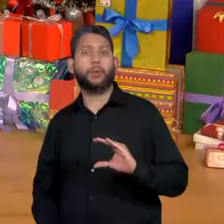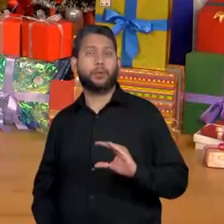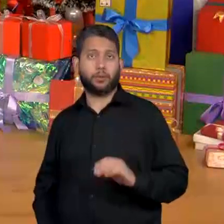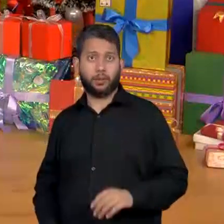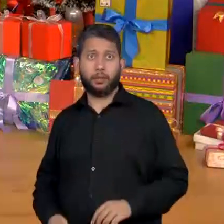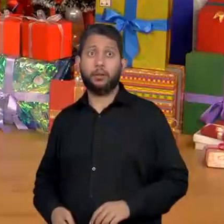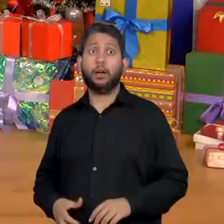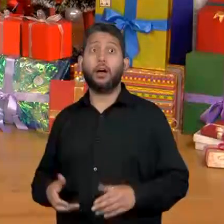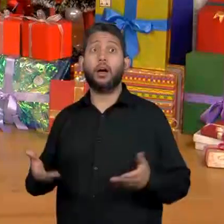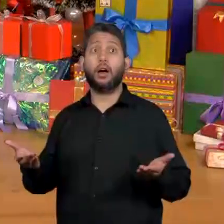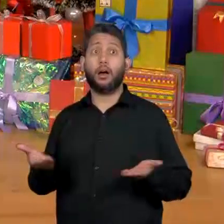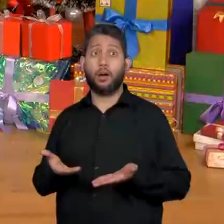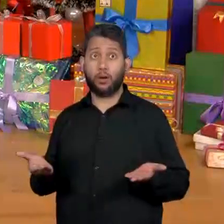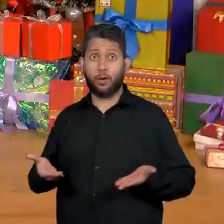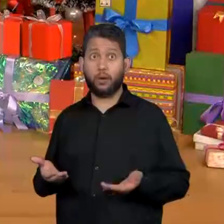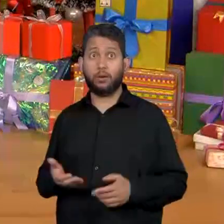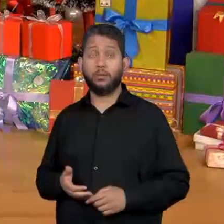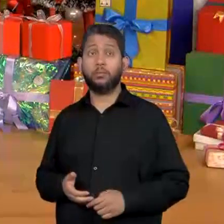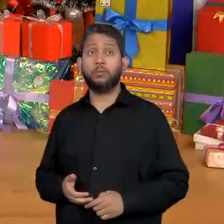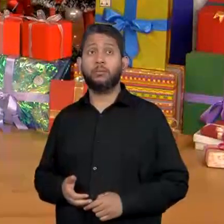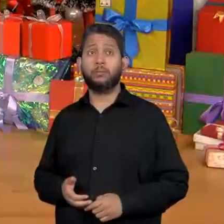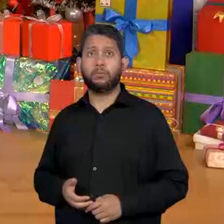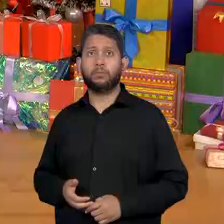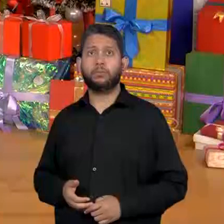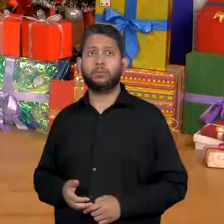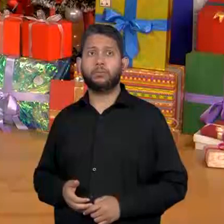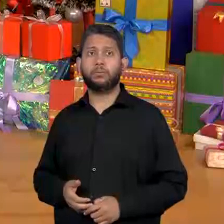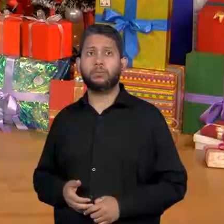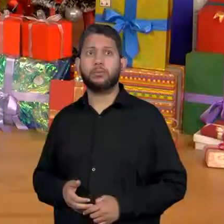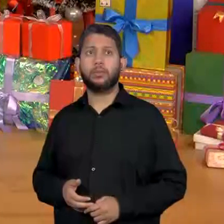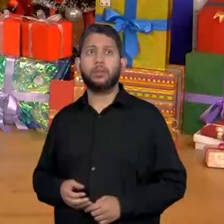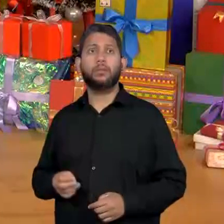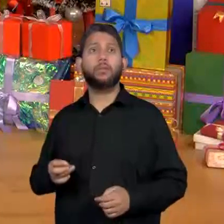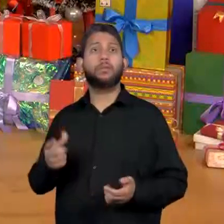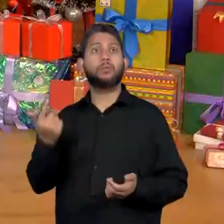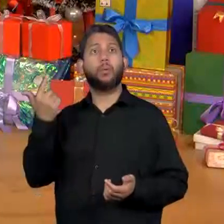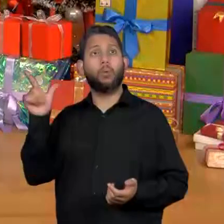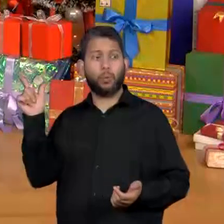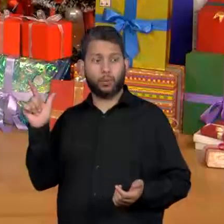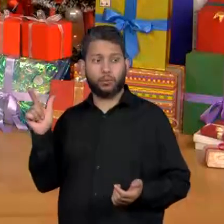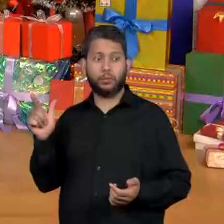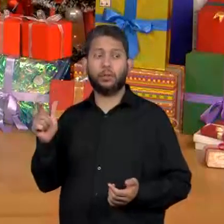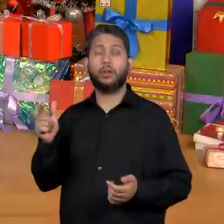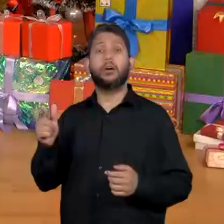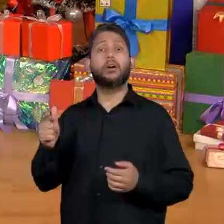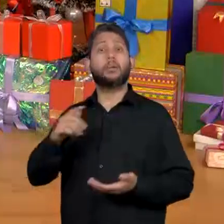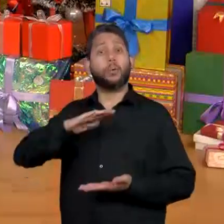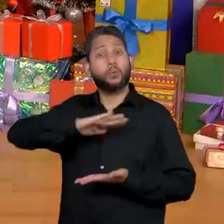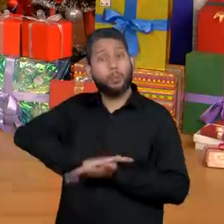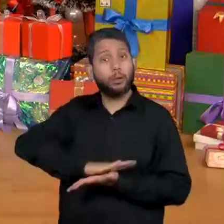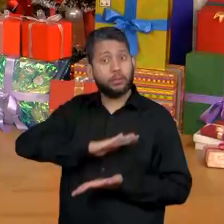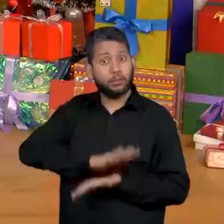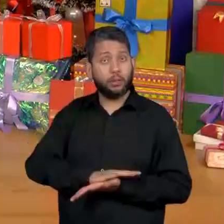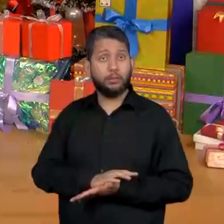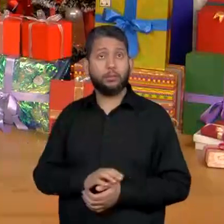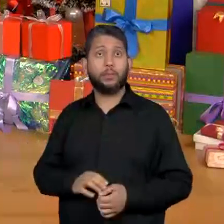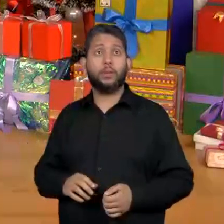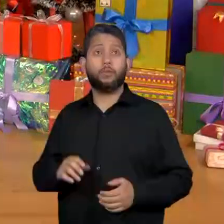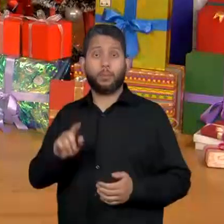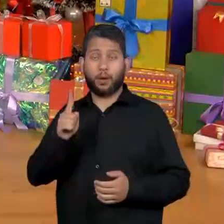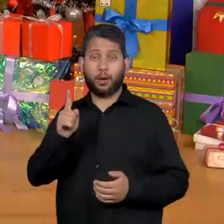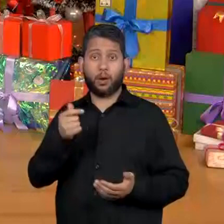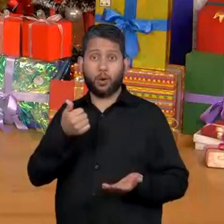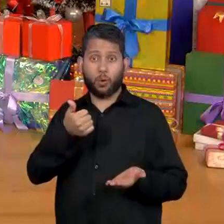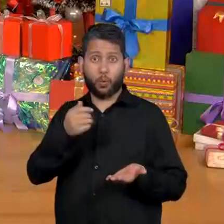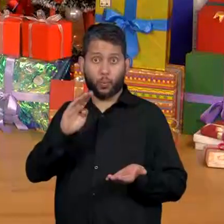Isso mesmo. Agora você vai fazer experiência com a outra, né, professor? Com a compactada. Isso. Então, olha... O que, que você vai fazer para compactar? Eu vou utilizar aqui uma